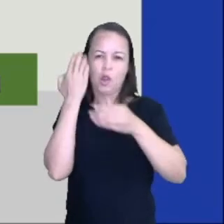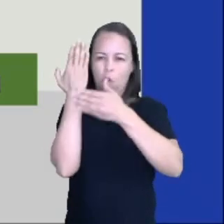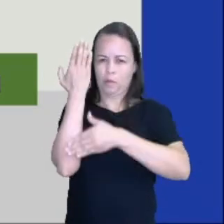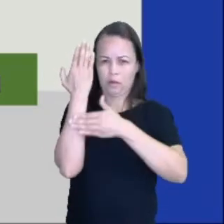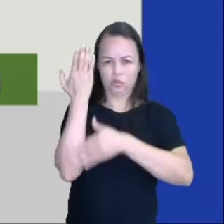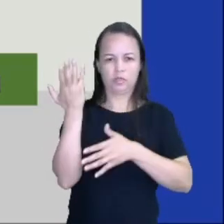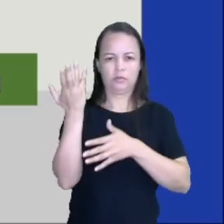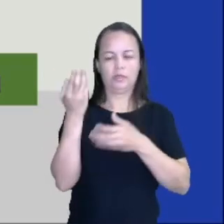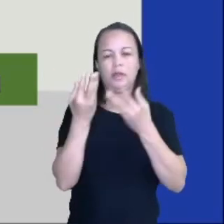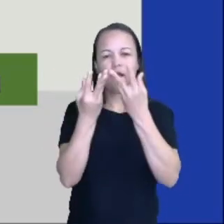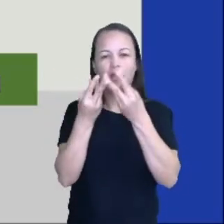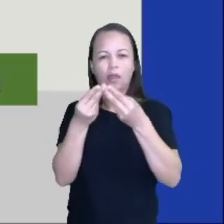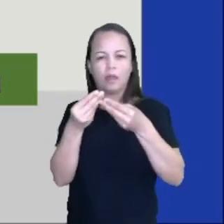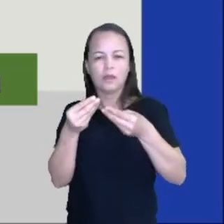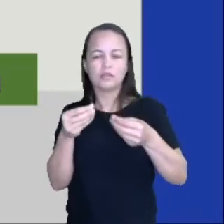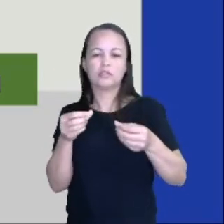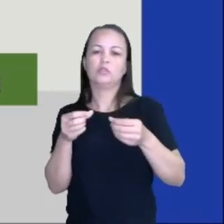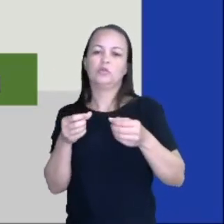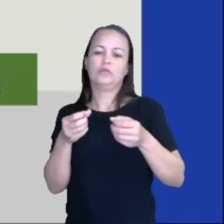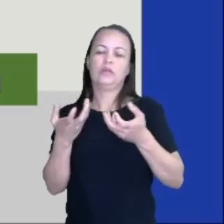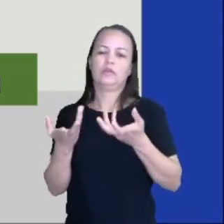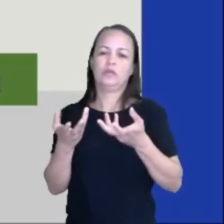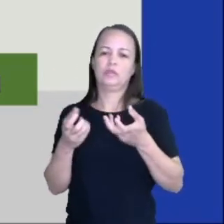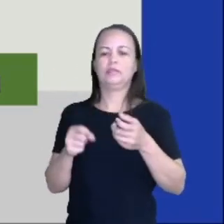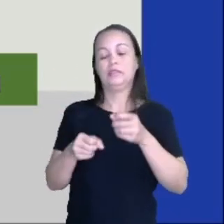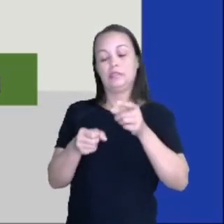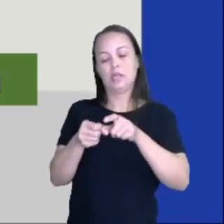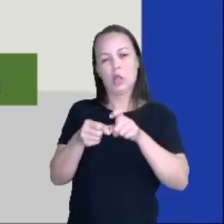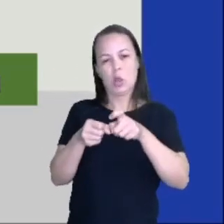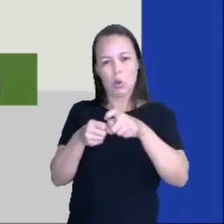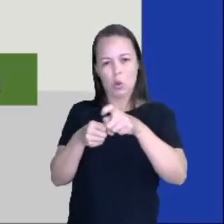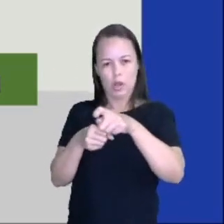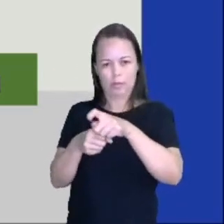ao seu estado líquido e vai continuar sendo o suco de goiaba.